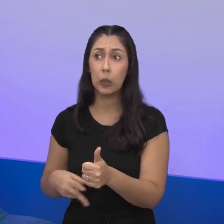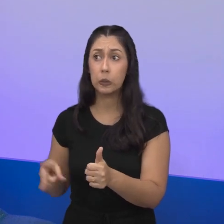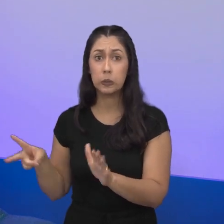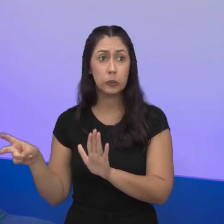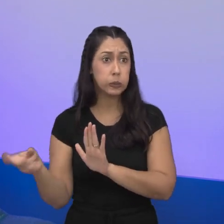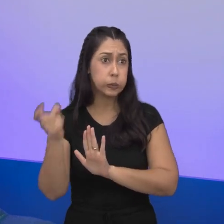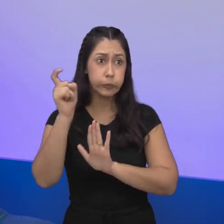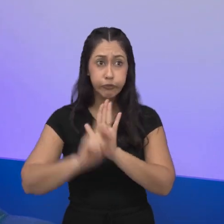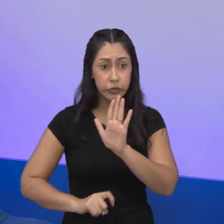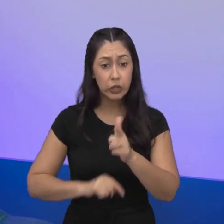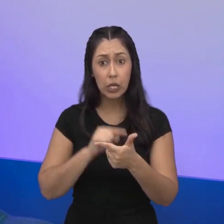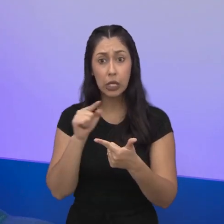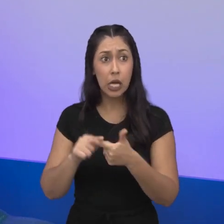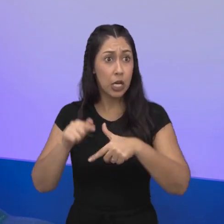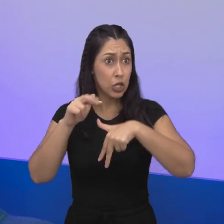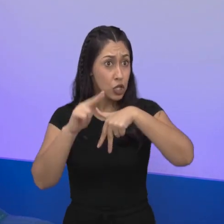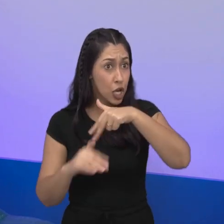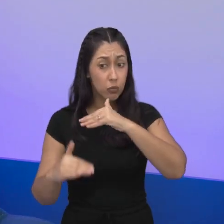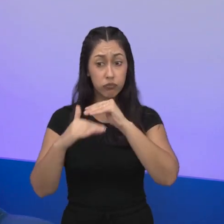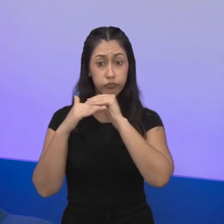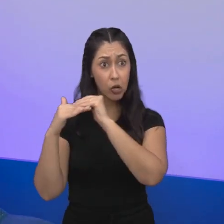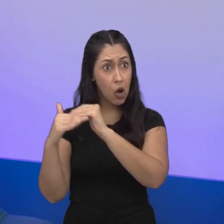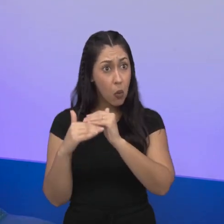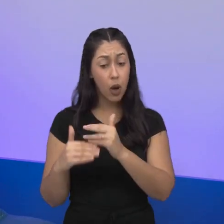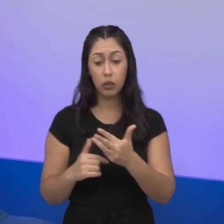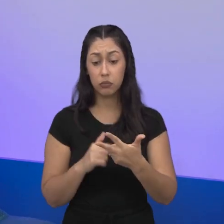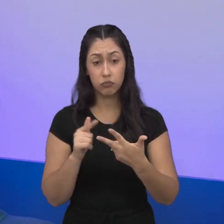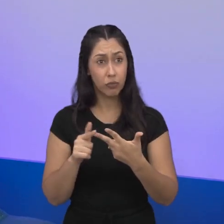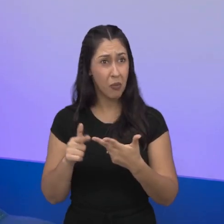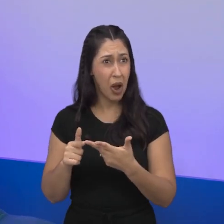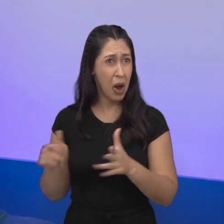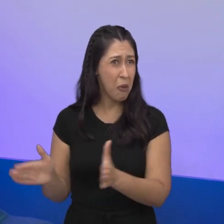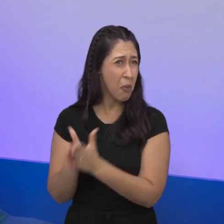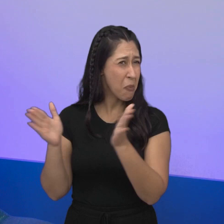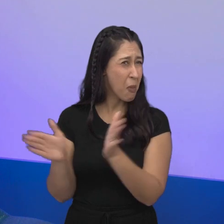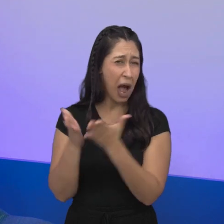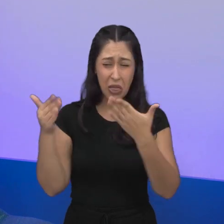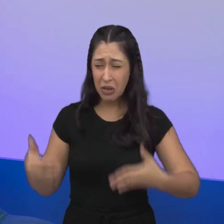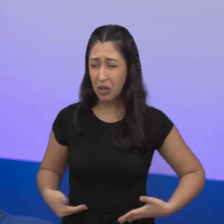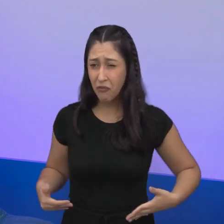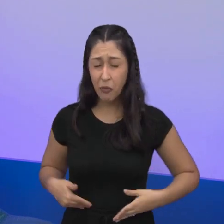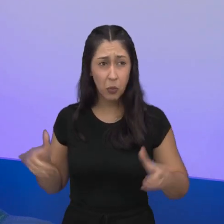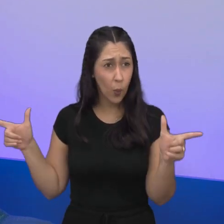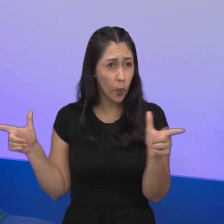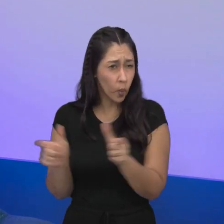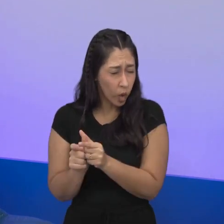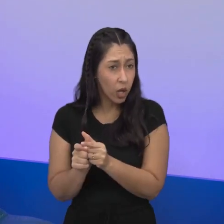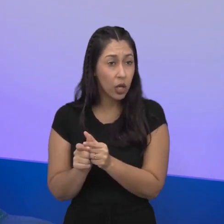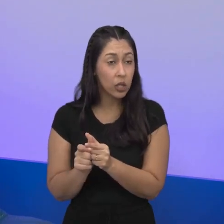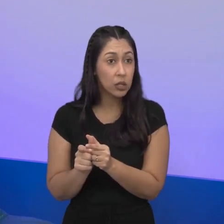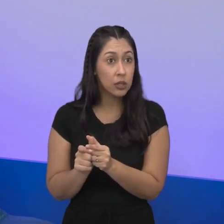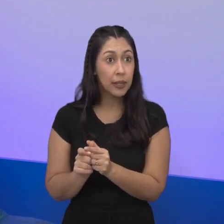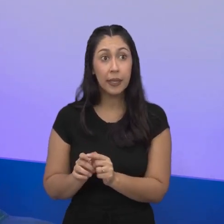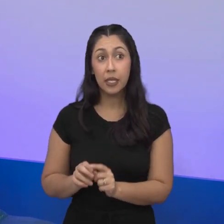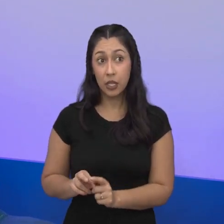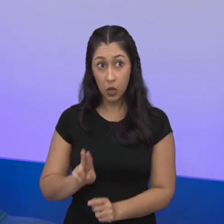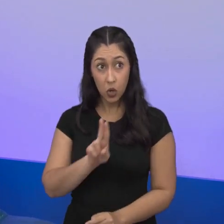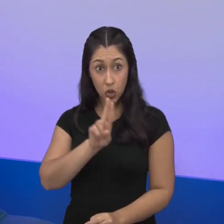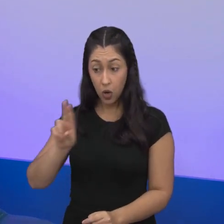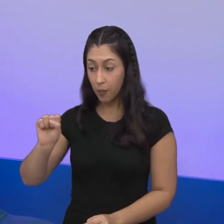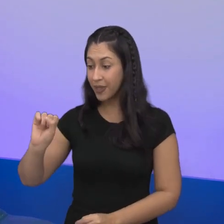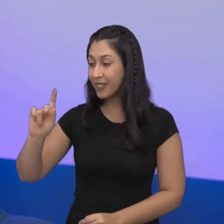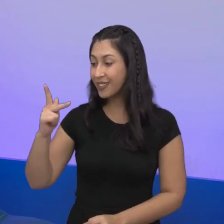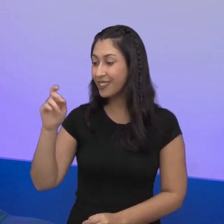internacional, igualdade de gênero, combate à pobreza e à fome no mundo. E esse nome, Trilha